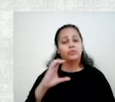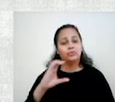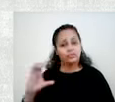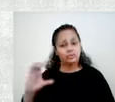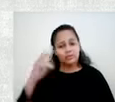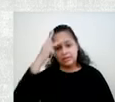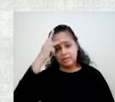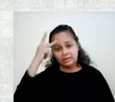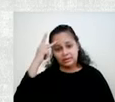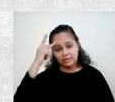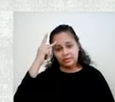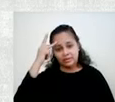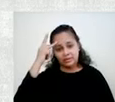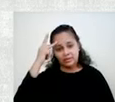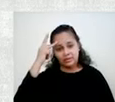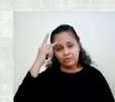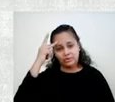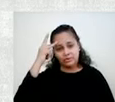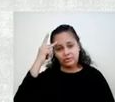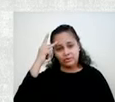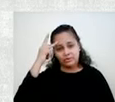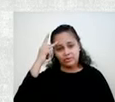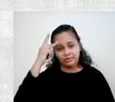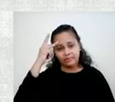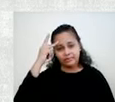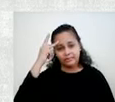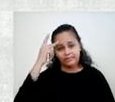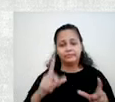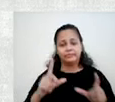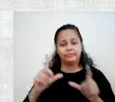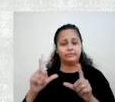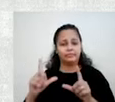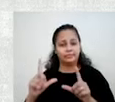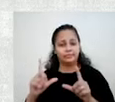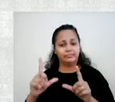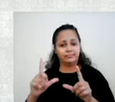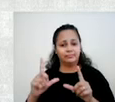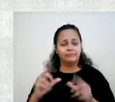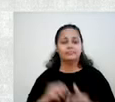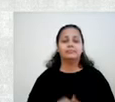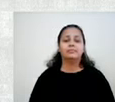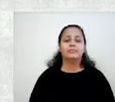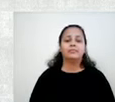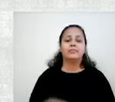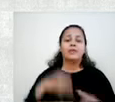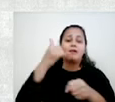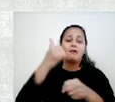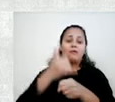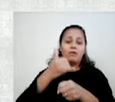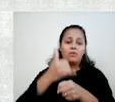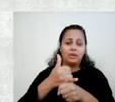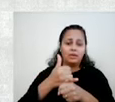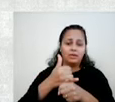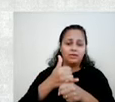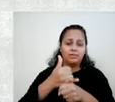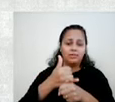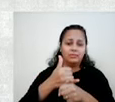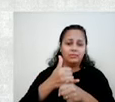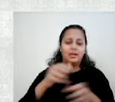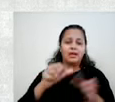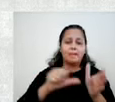cristãos homenagearam o Godfrey de Bouillon, né, que foi o líder